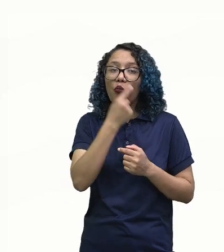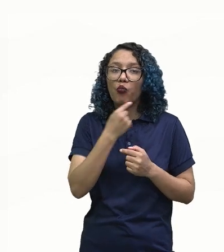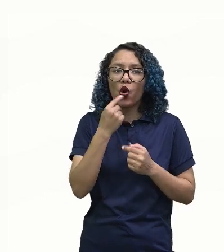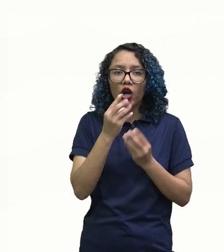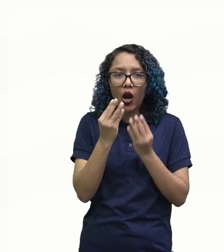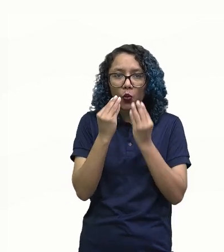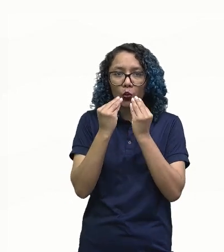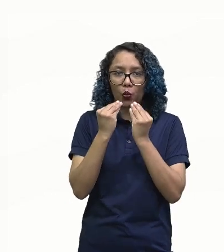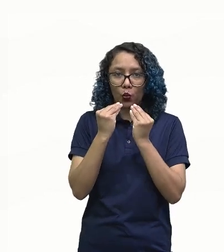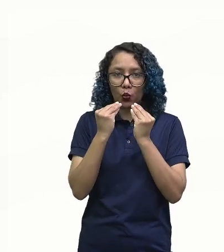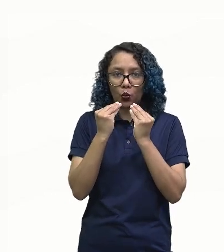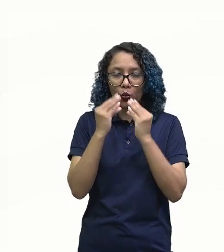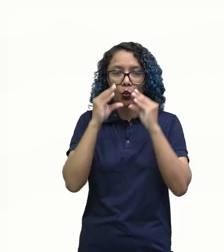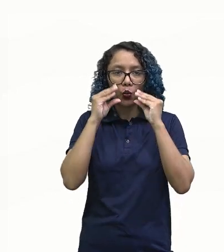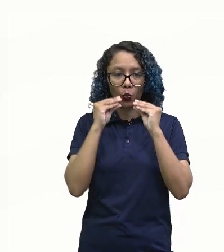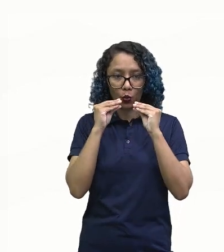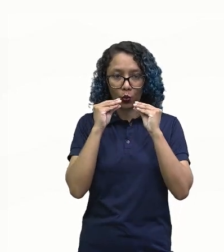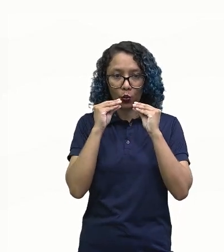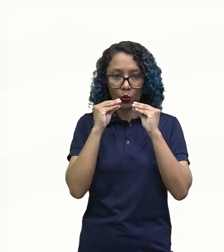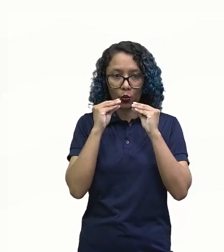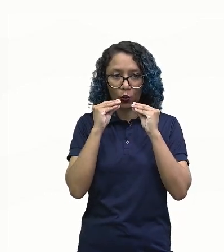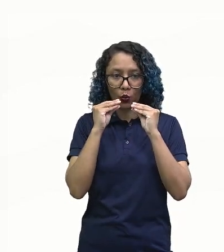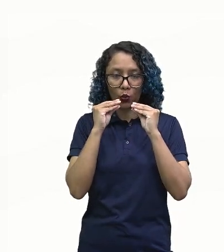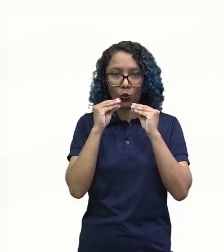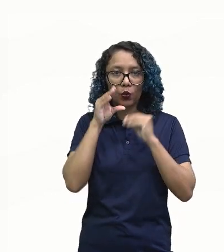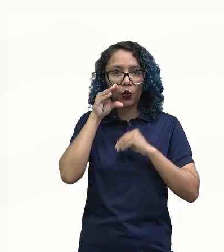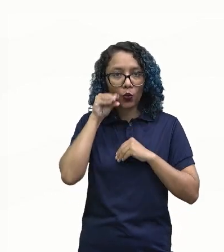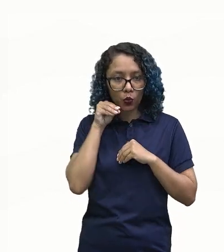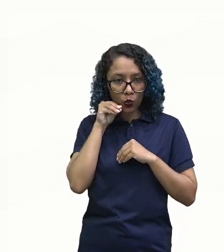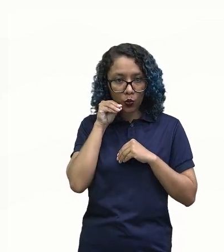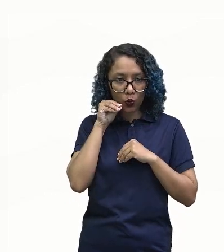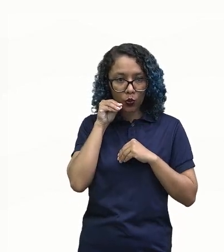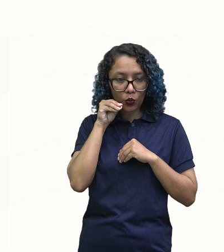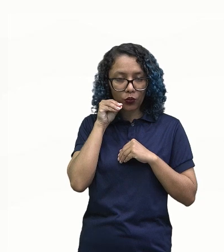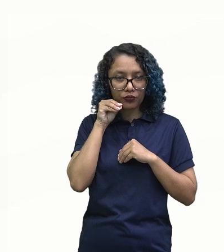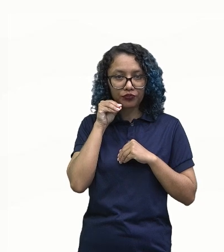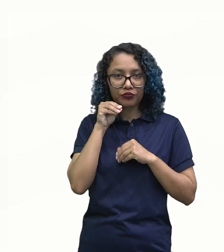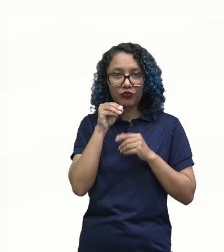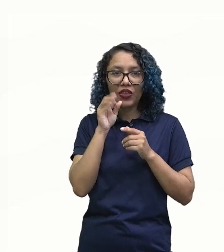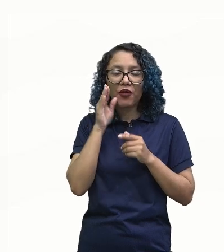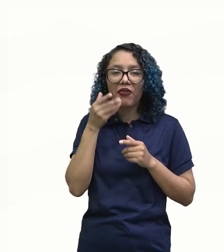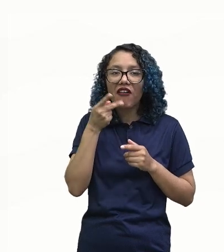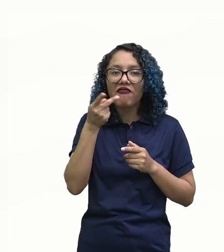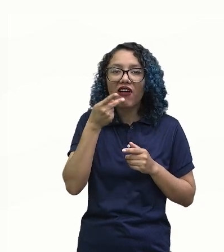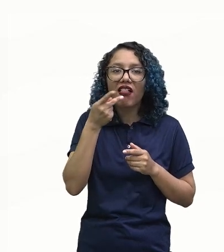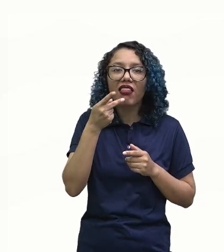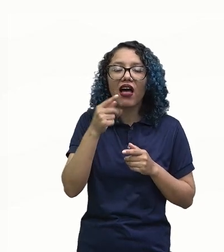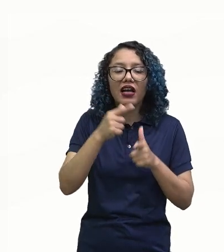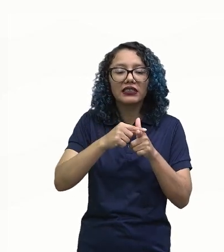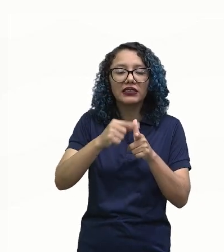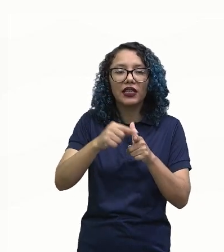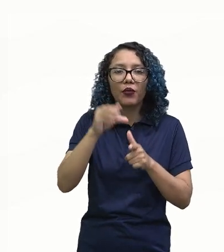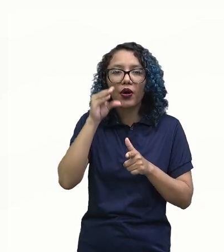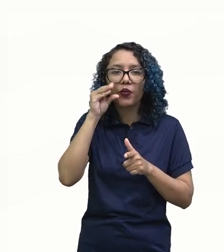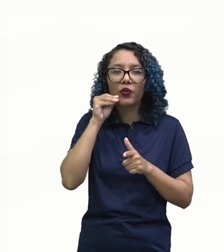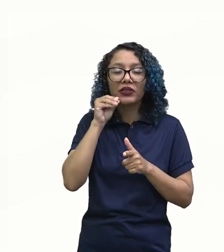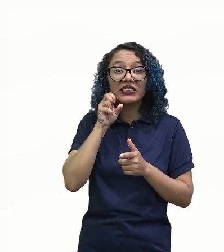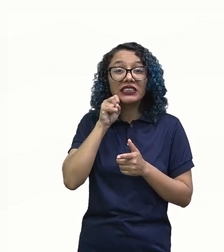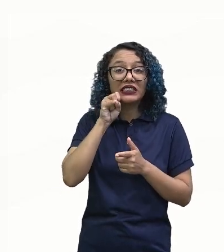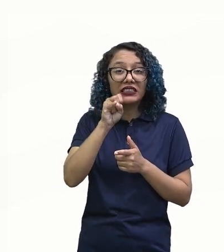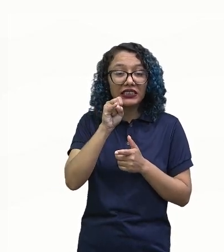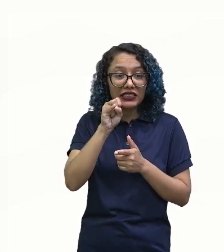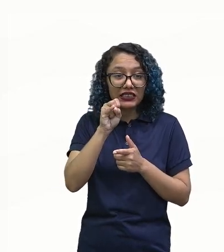poder pronunciar essa sílaba. Então, todas as palavras que tiverem esse